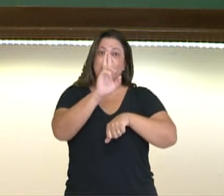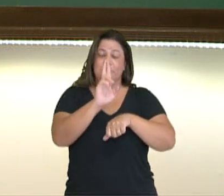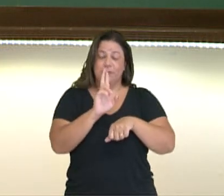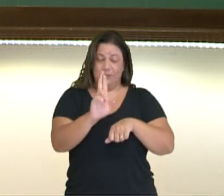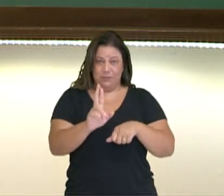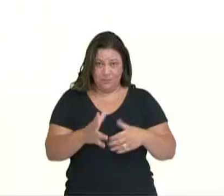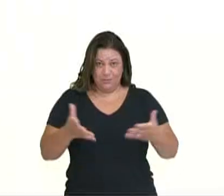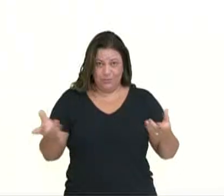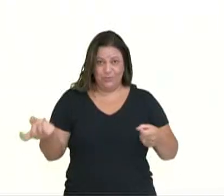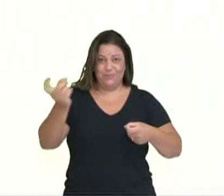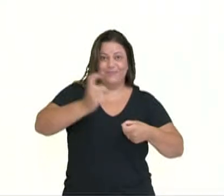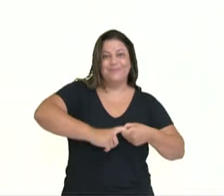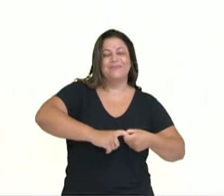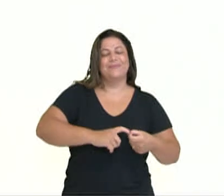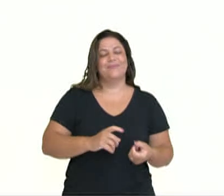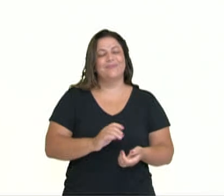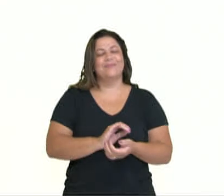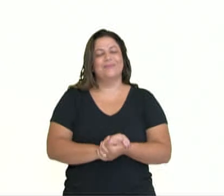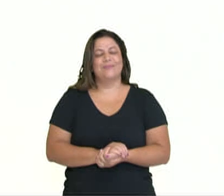resolverem e volto a seguir.